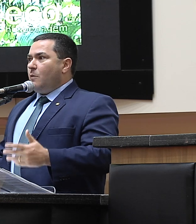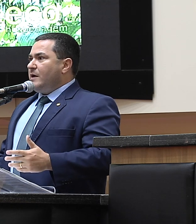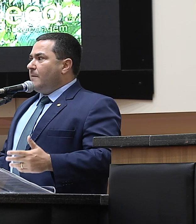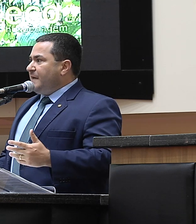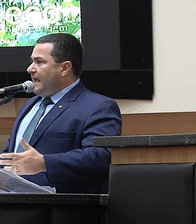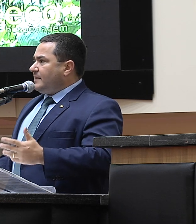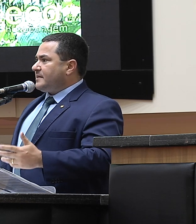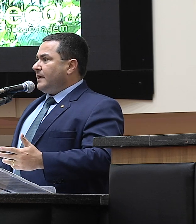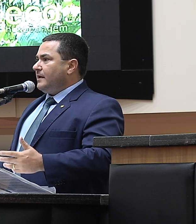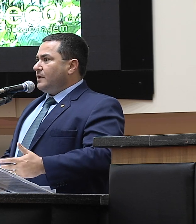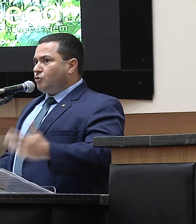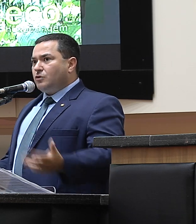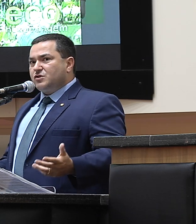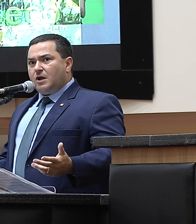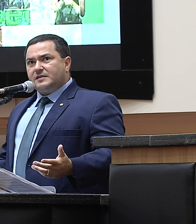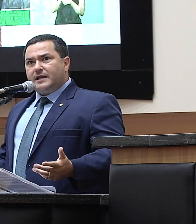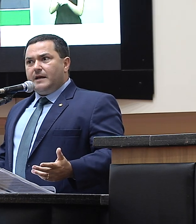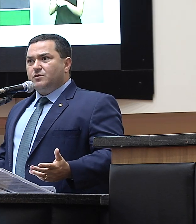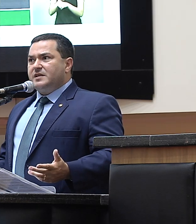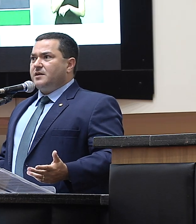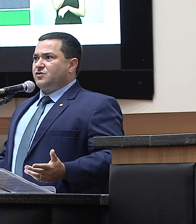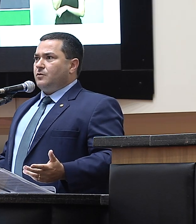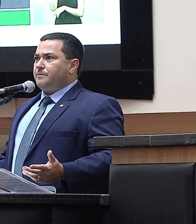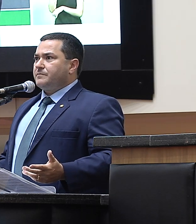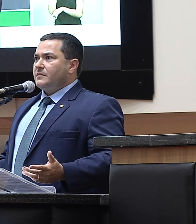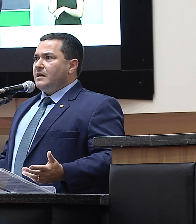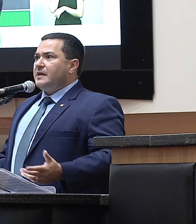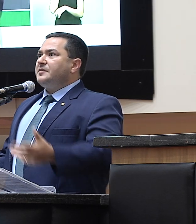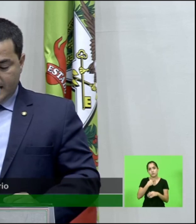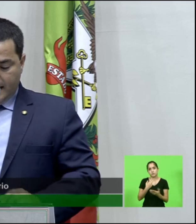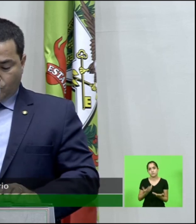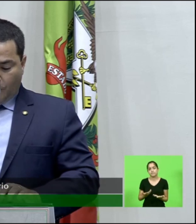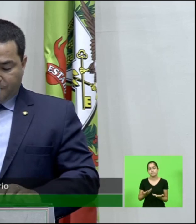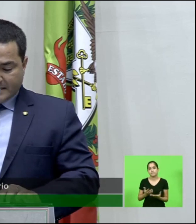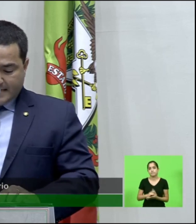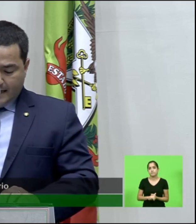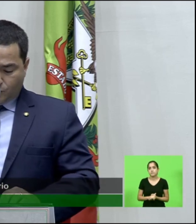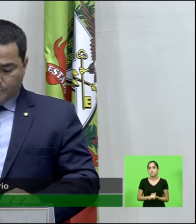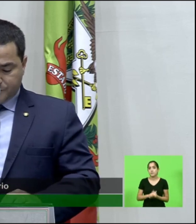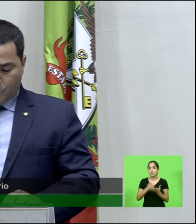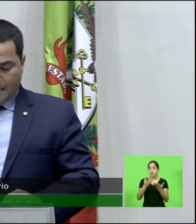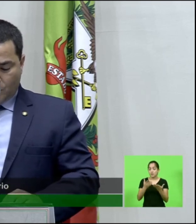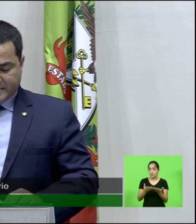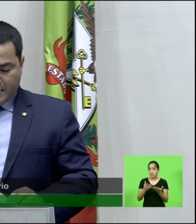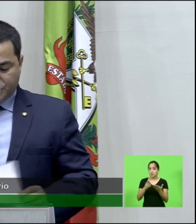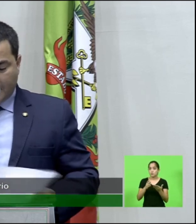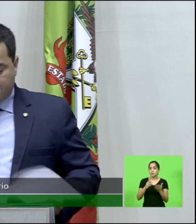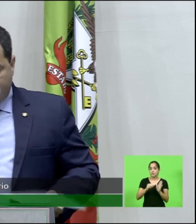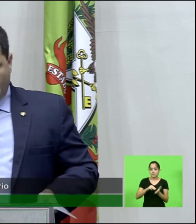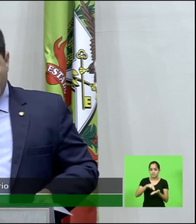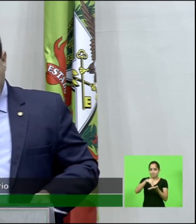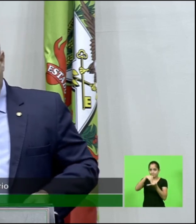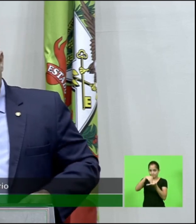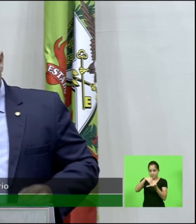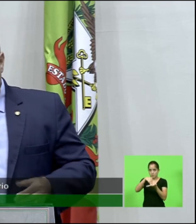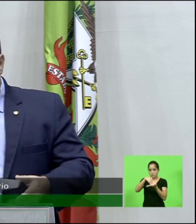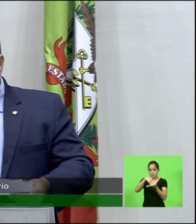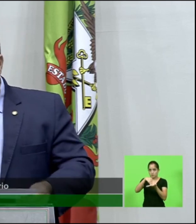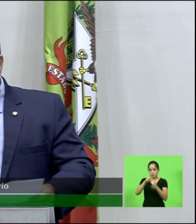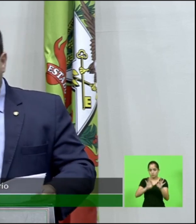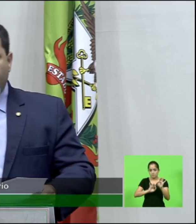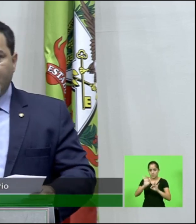governo federal e ao Instituto Chico Mendes, que administra o parque. Eu estou fazendo uma moção de apelo